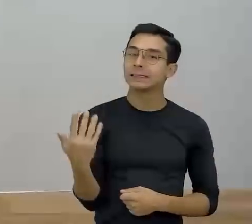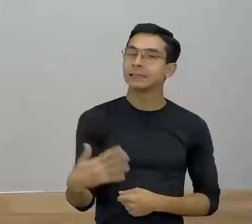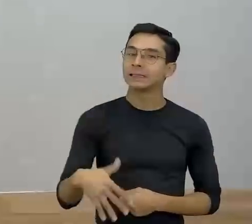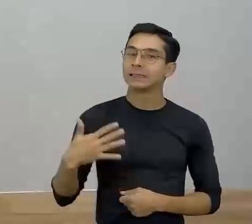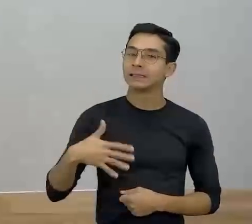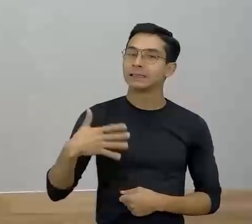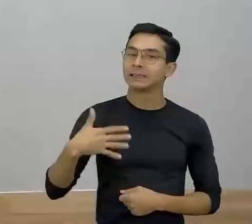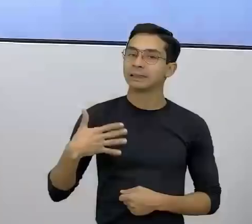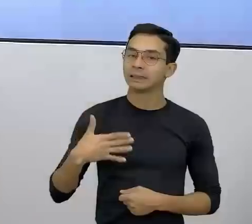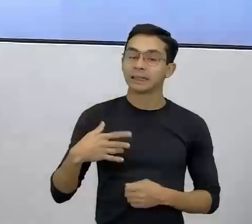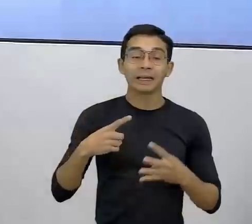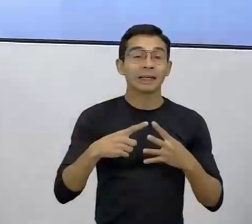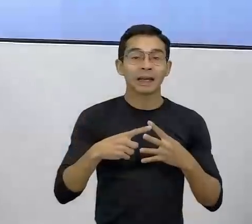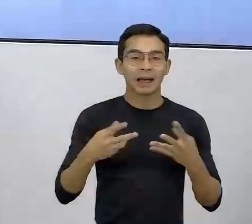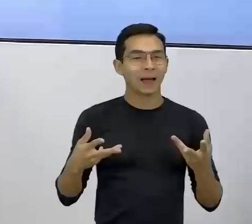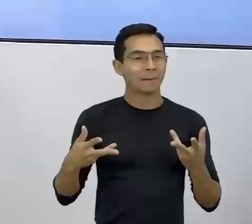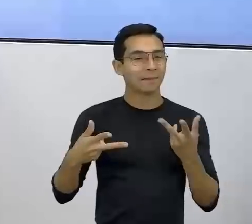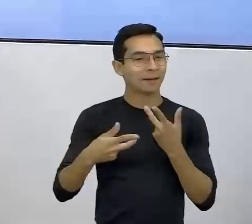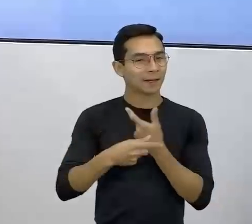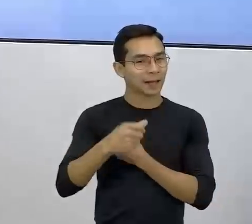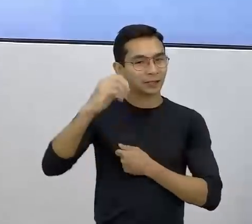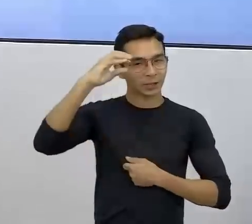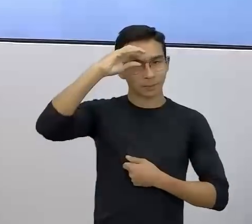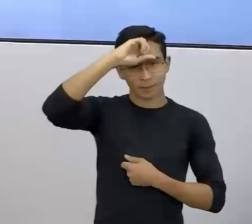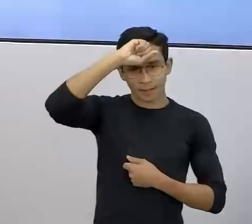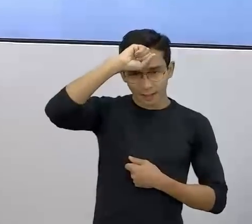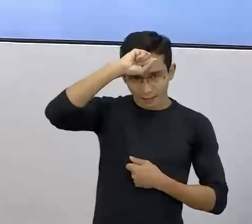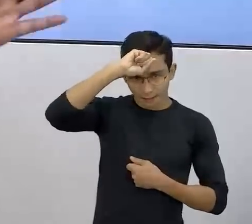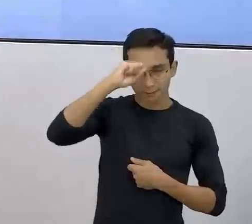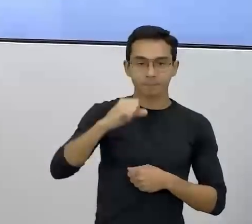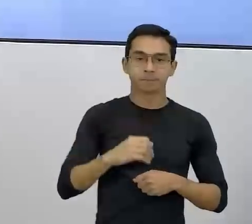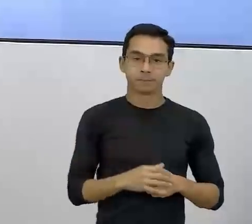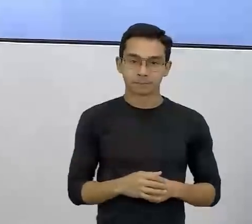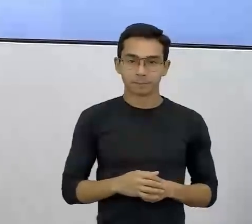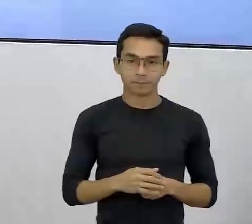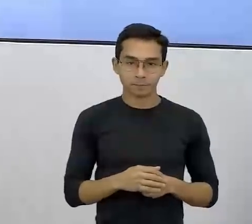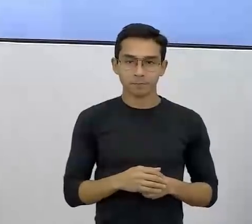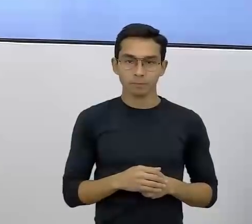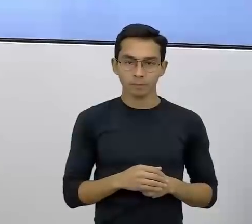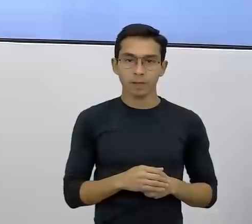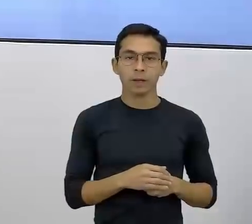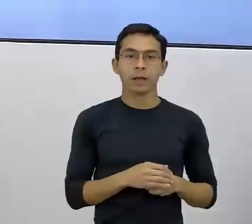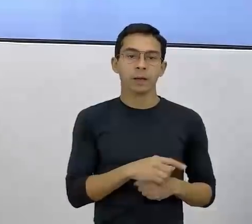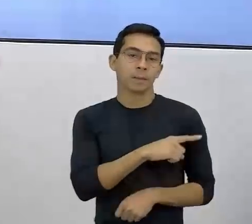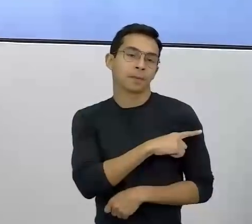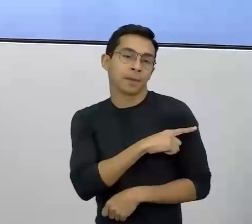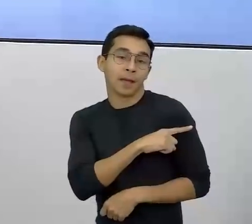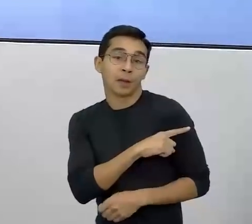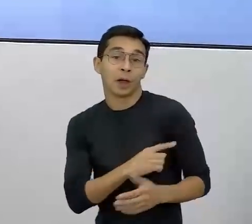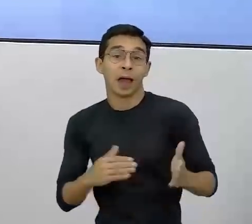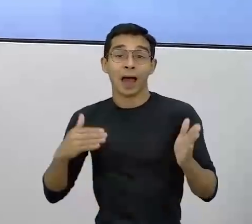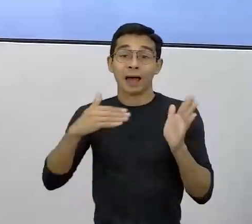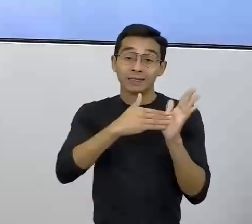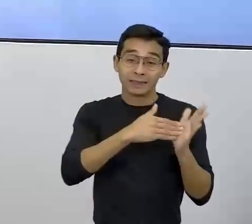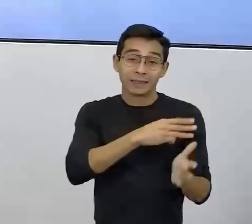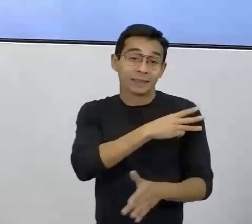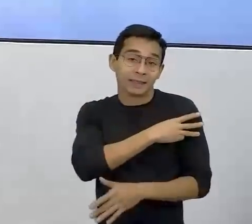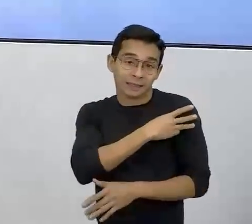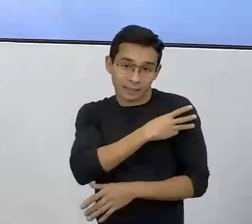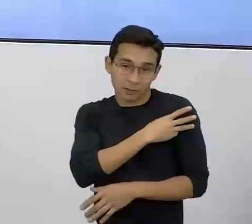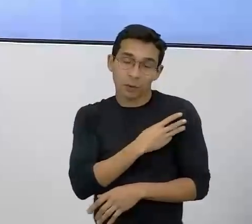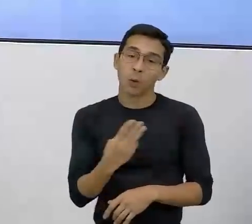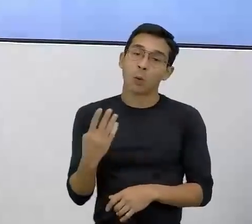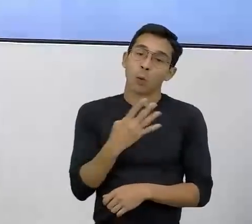para aprender. Habilidades para aprender. O material está organizado do 1º ao 3º ano de uma forma mais próxima. O 4º e o 5º